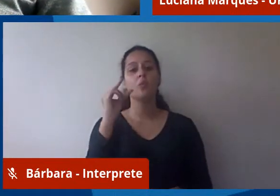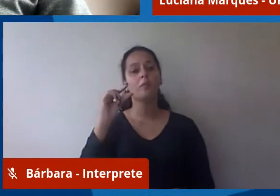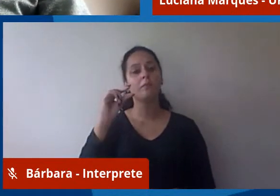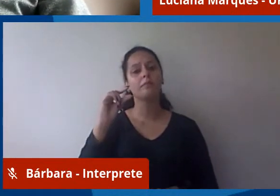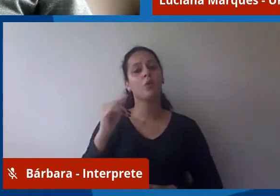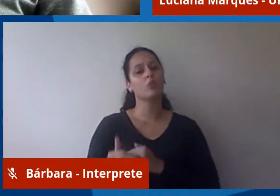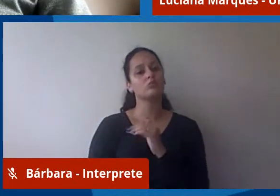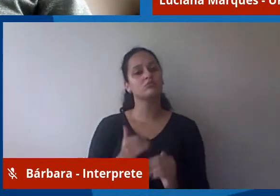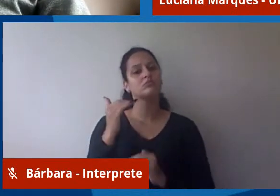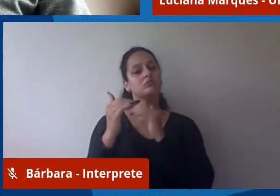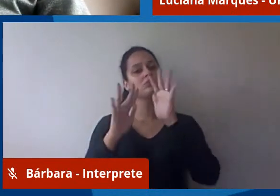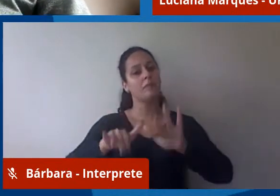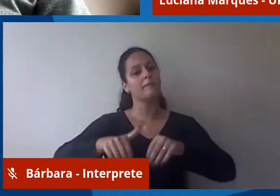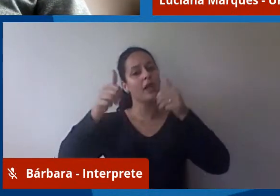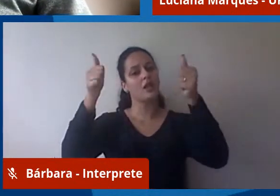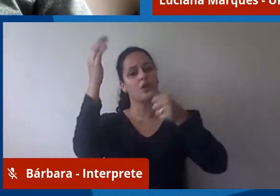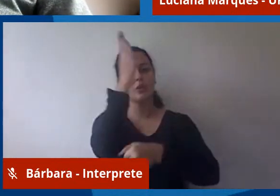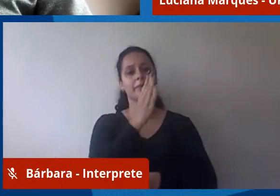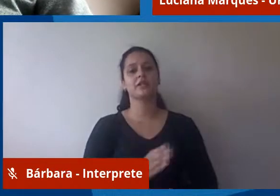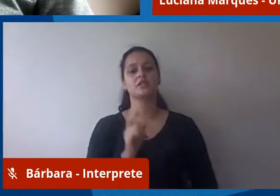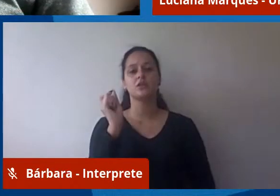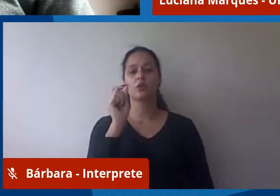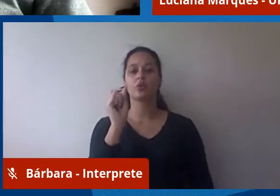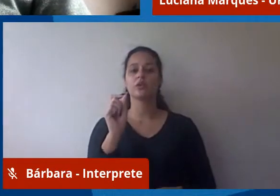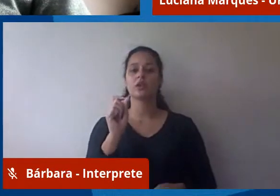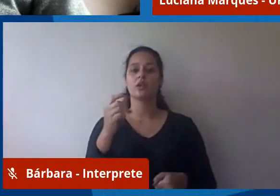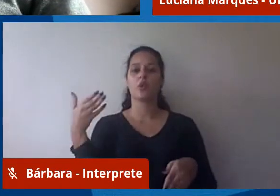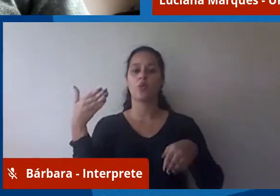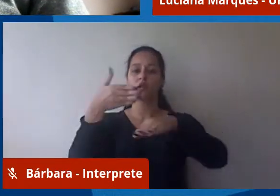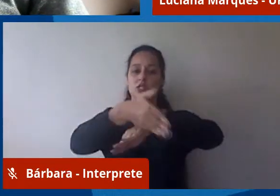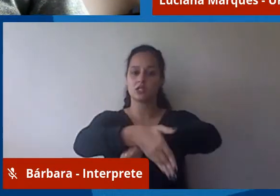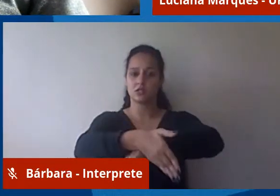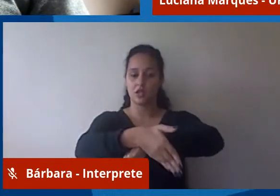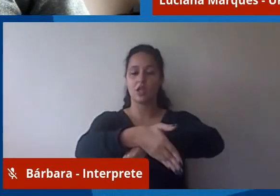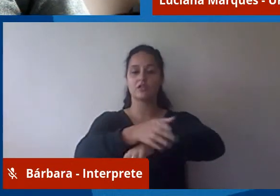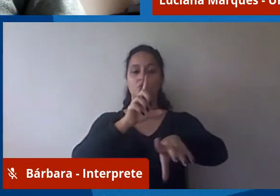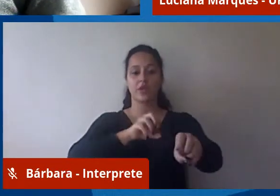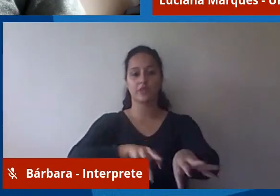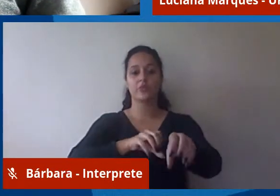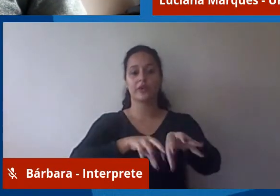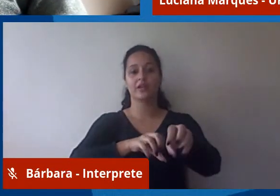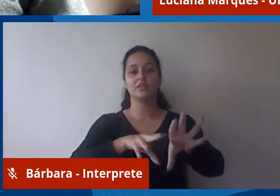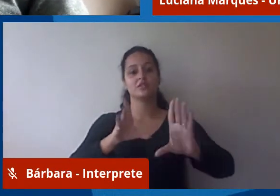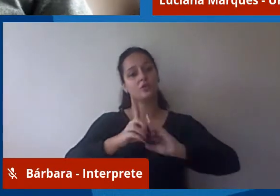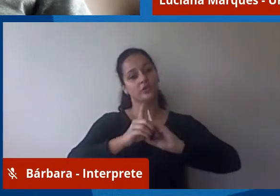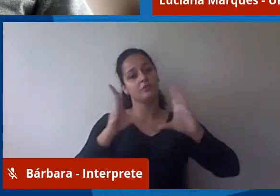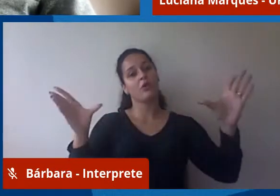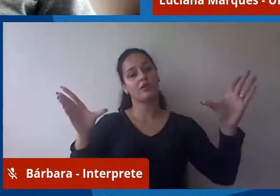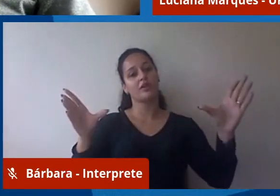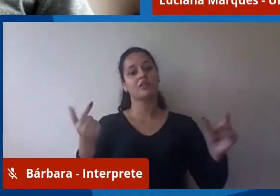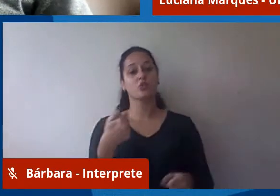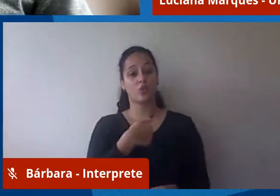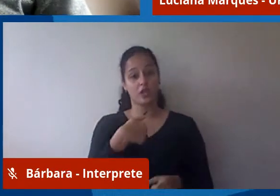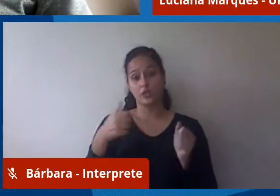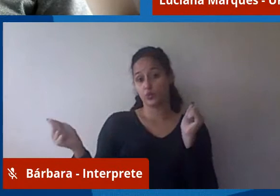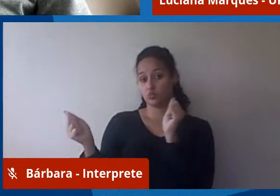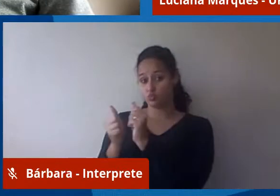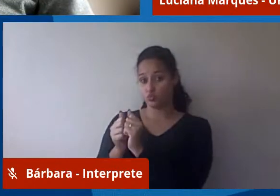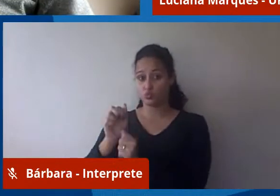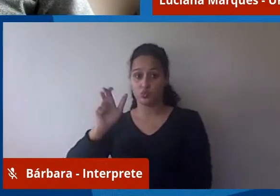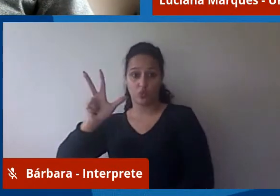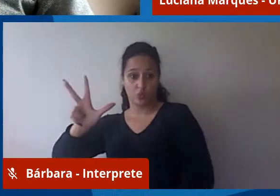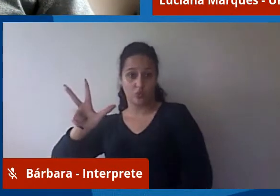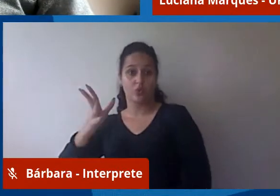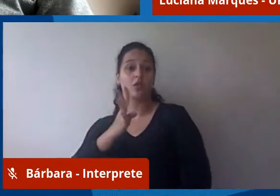acesso à educação. Eu circulei com Lula pelo Brasil todo, eu conhecia a universidade no sul do Piauí, que funcionava há